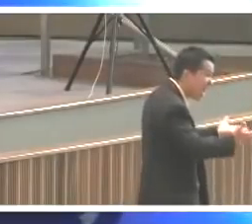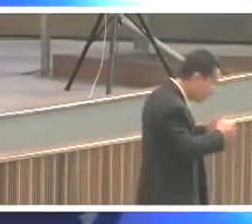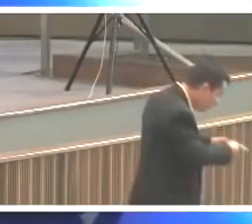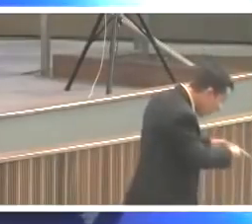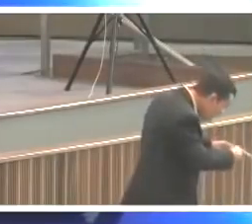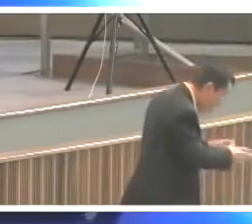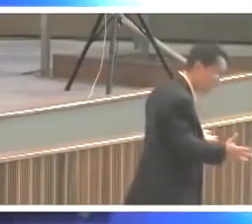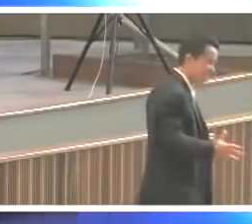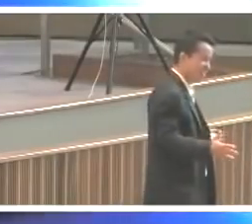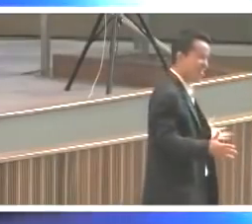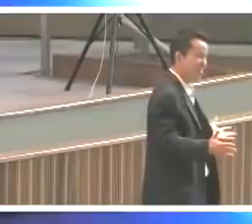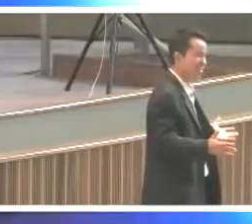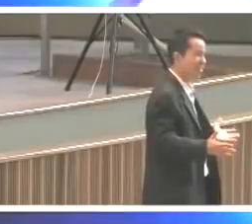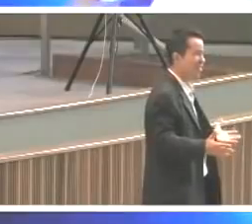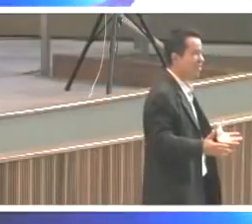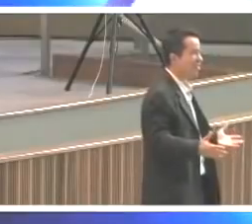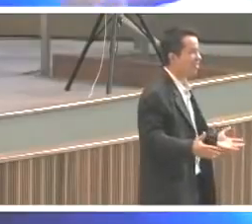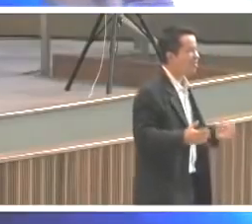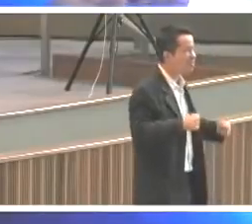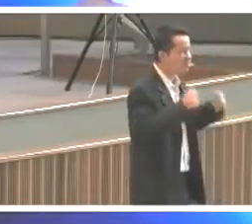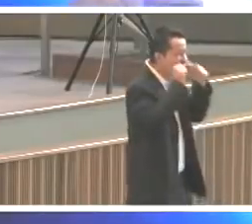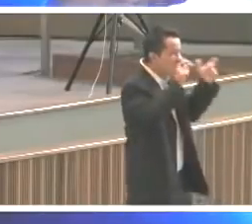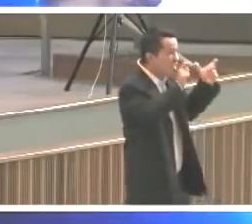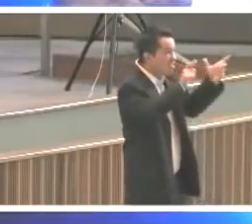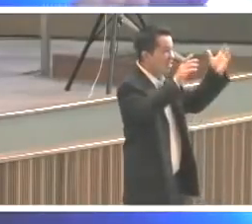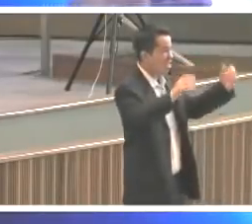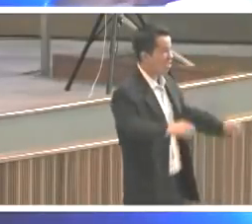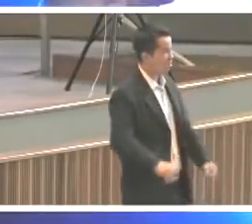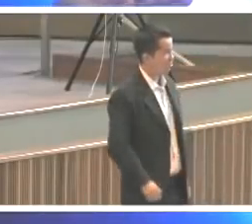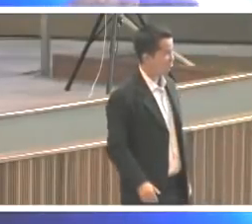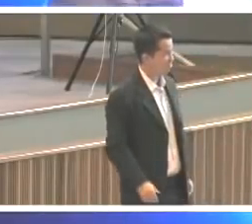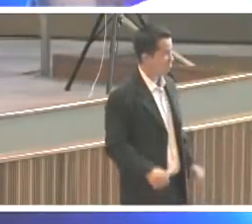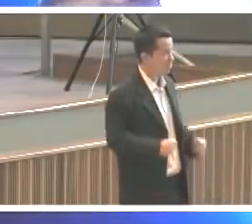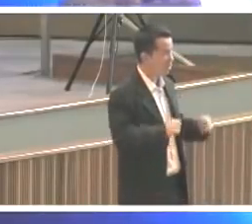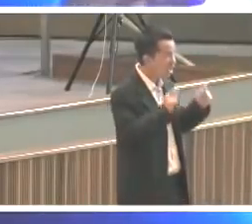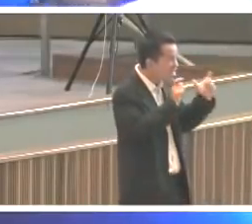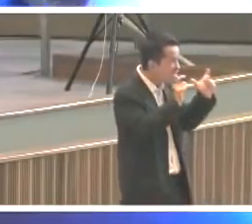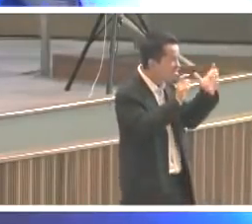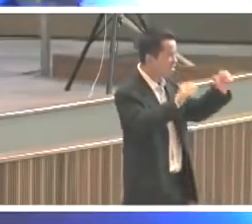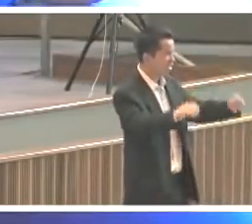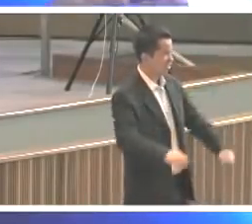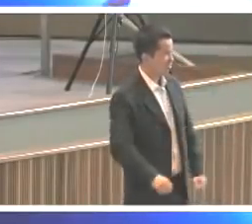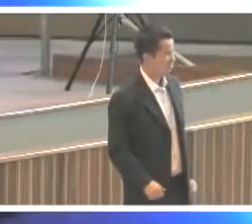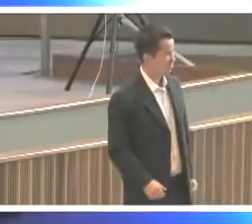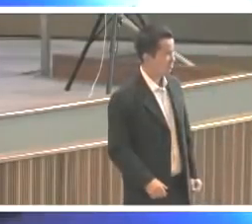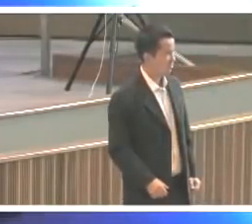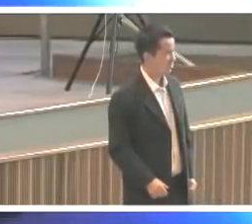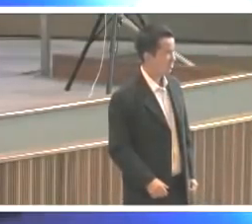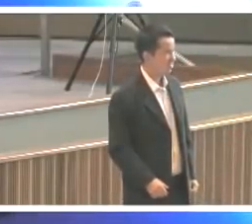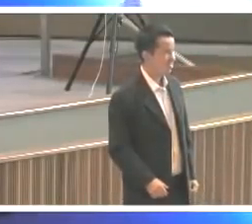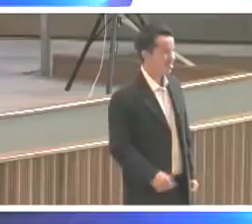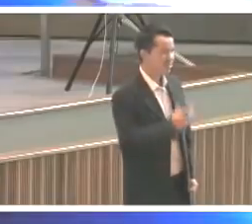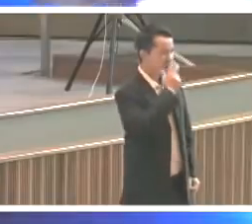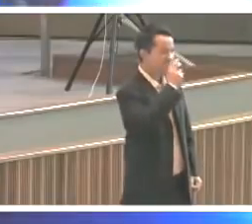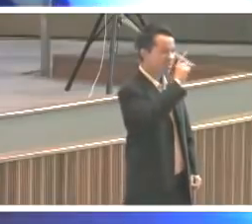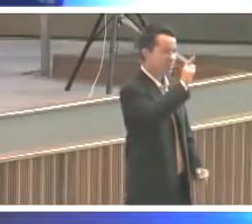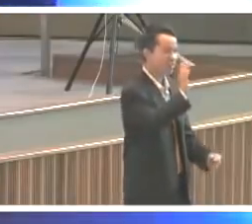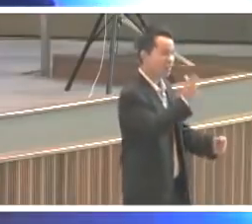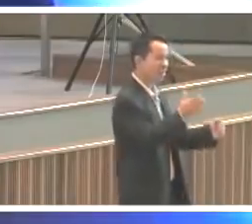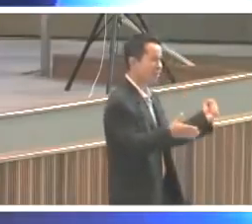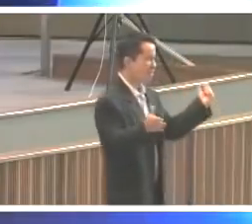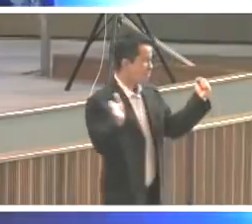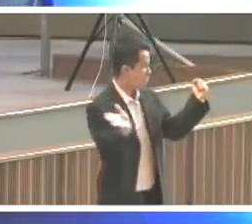economia. E a gente não está entendendo que Deus tem uma mensagem para nós e um plano para a nossa vida hoje. E que Ele quer fazer